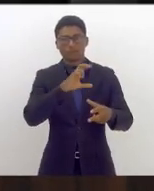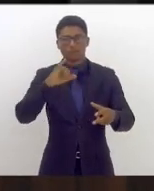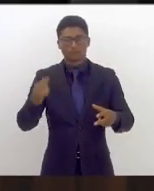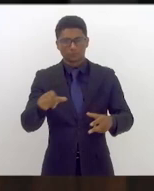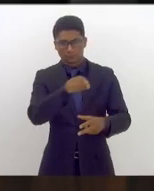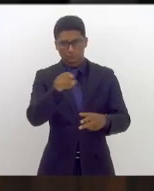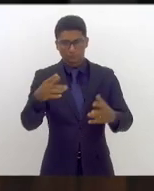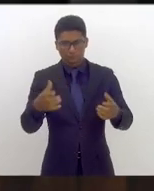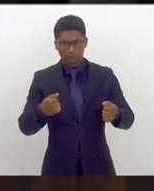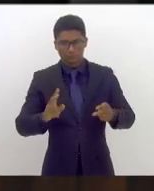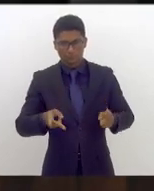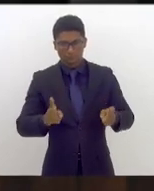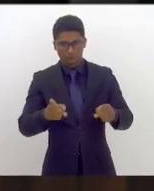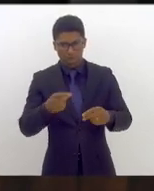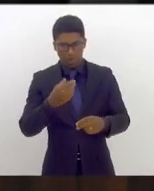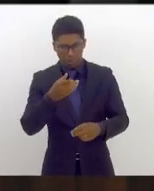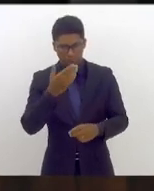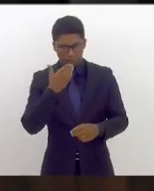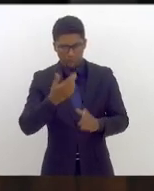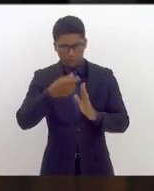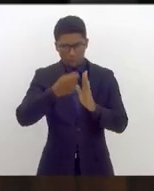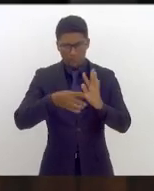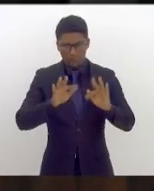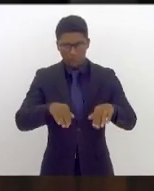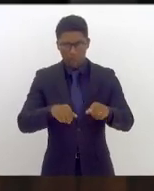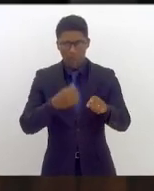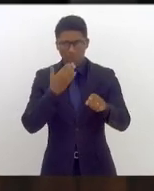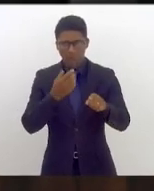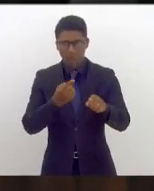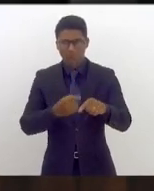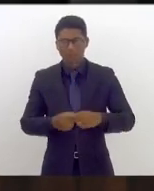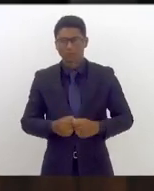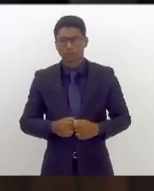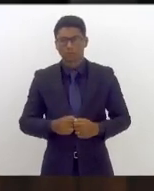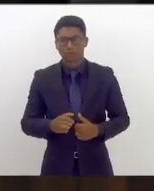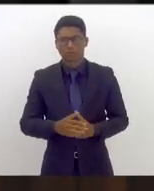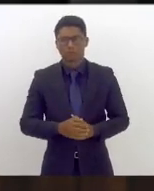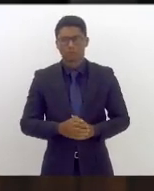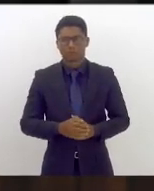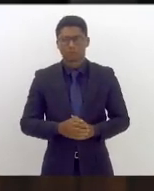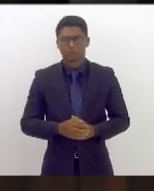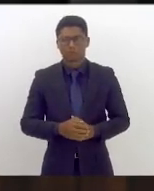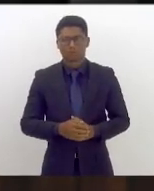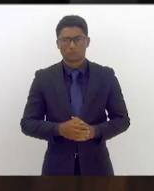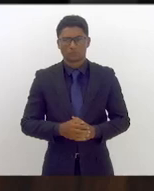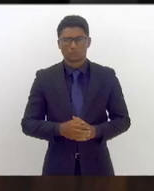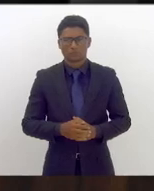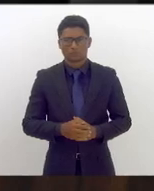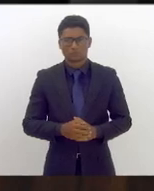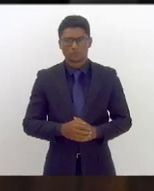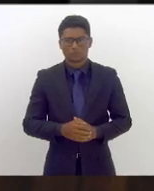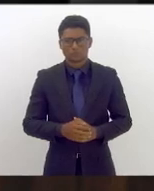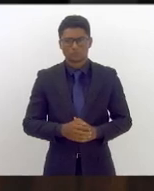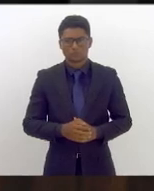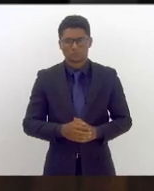que aprovam de forma final de redação pediu amor